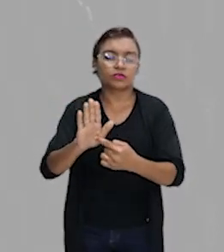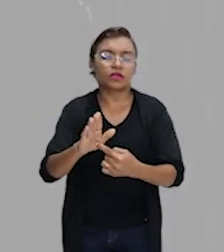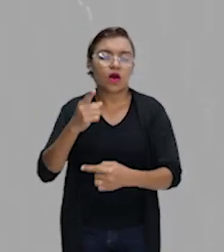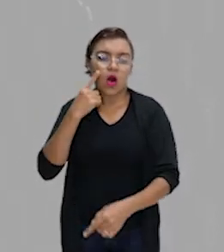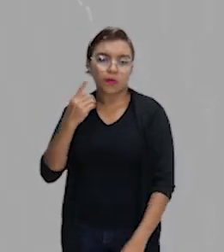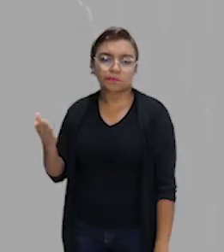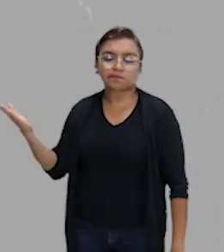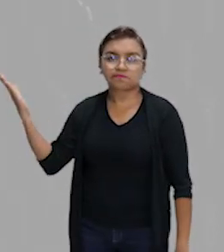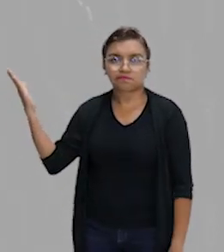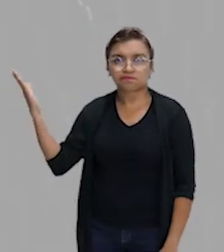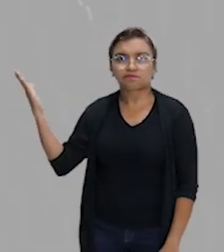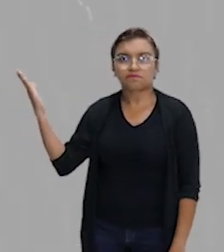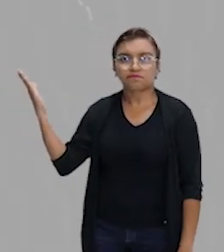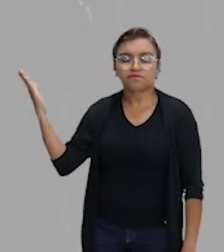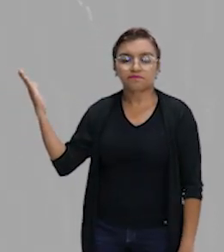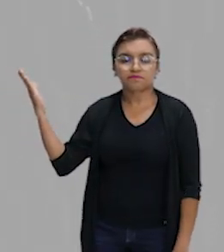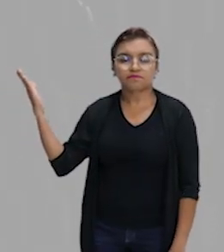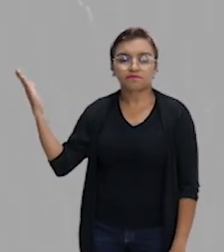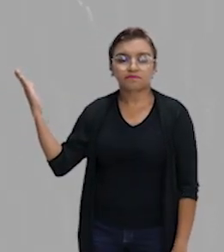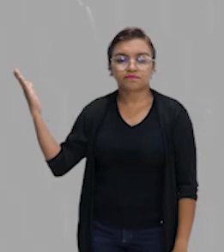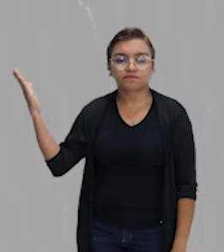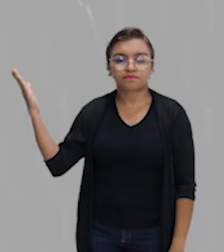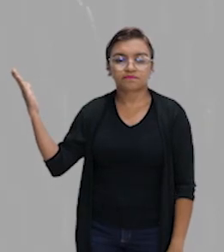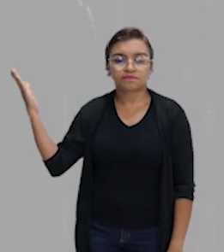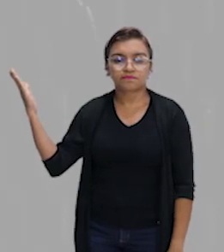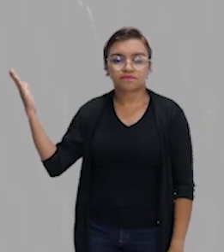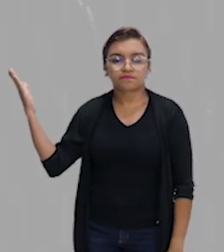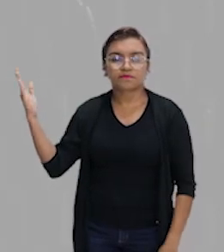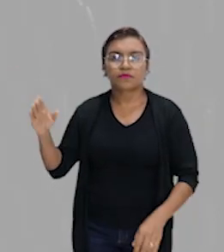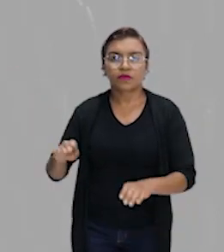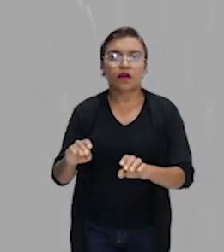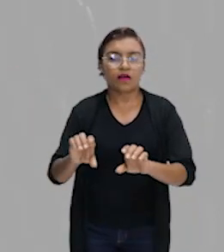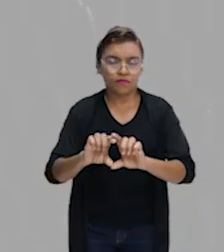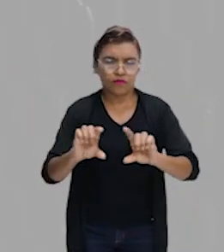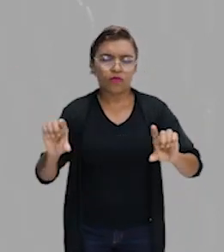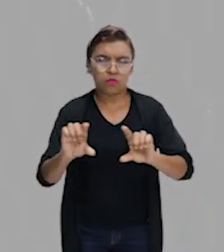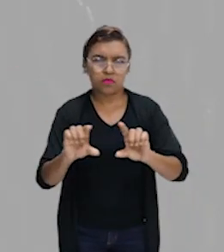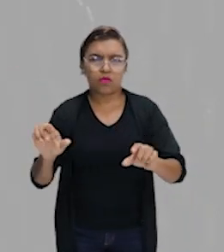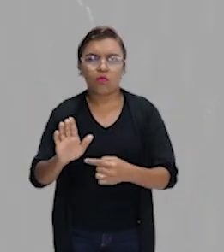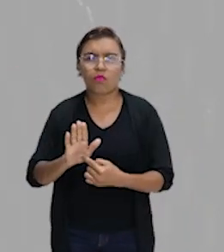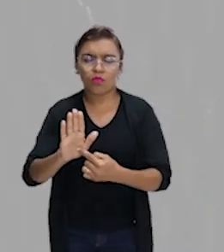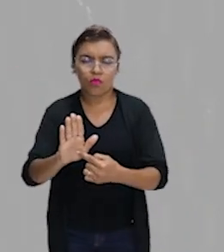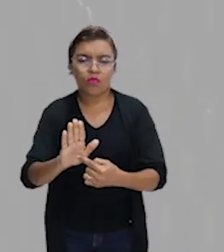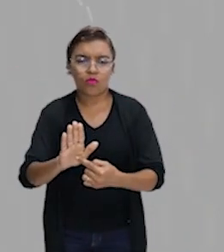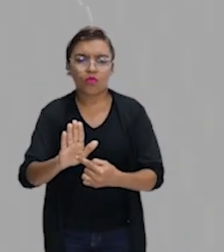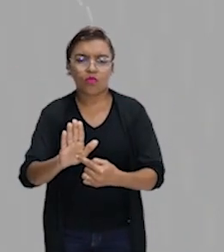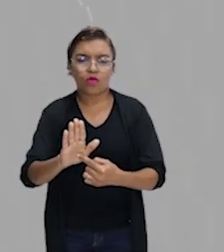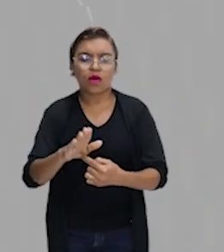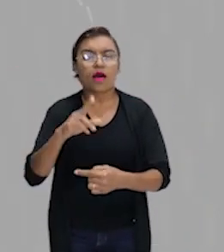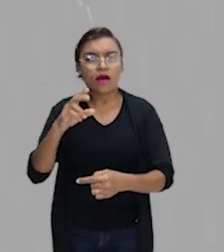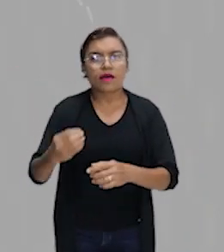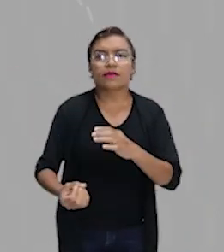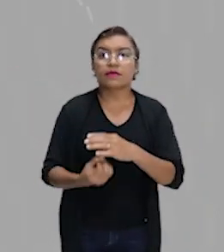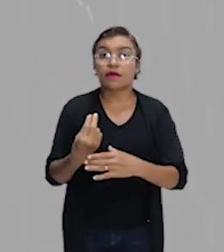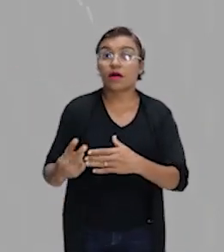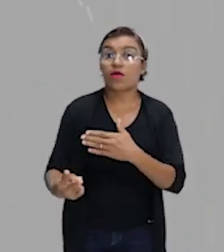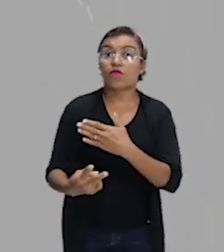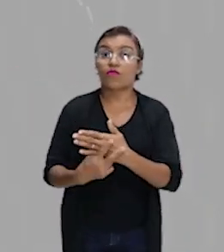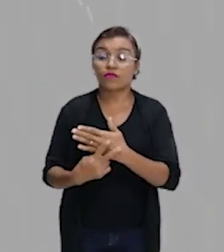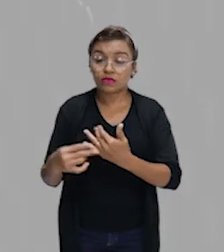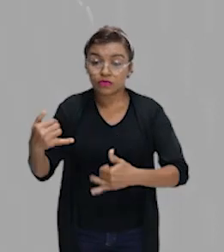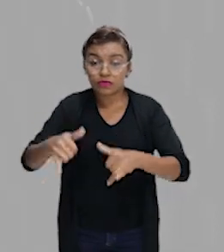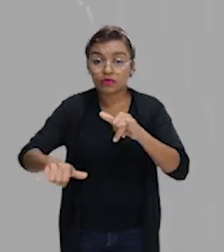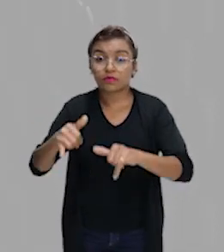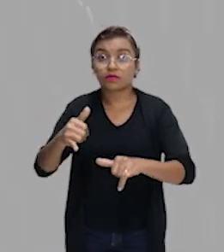carbonato de sódio reagindo com calcário mais areia. Então, isso vai produzir o vidro, que quimicamente é